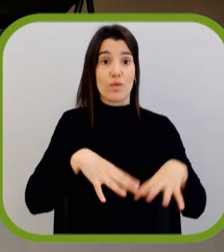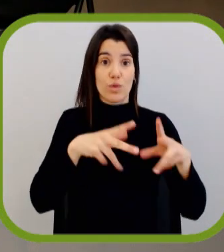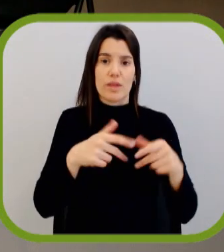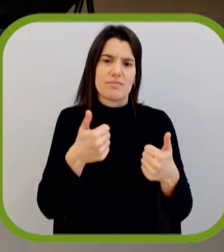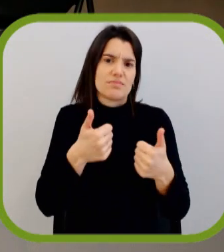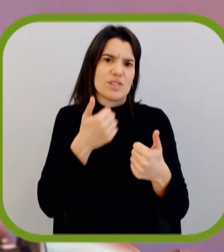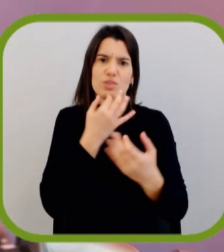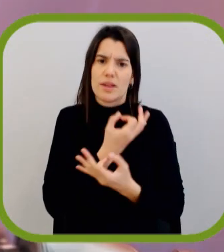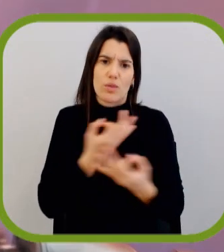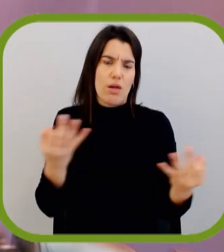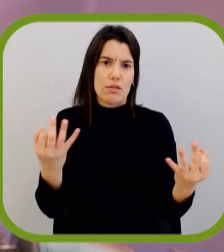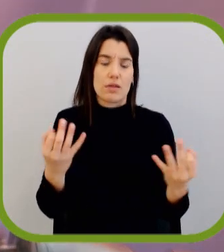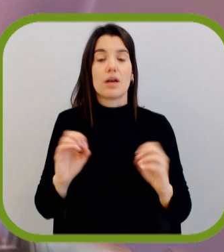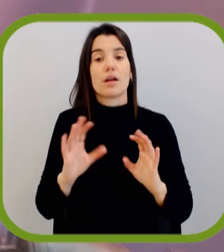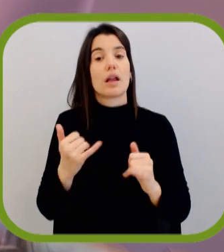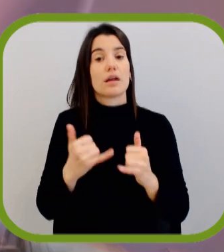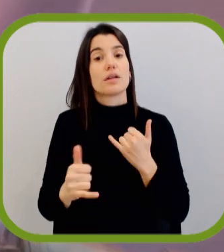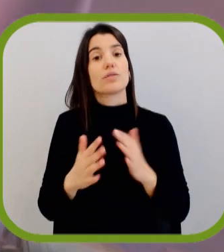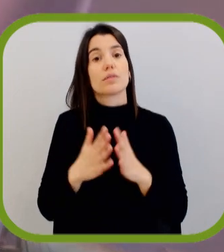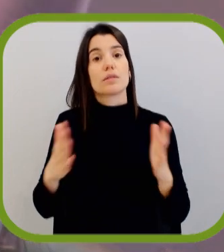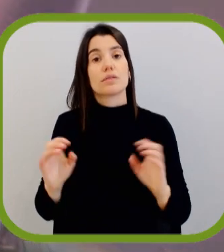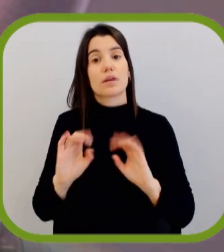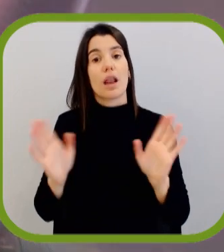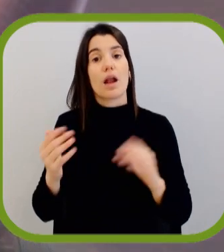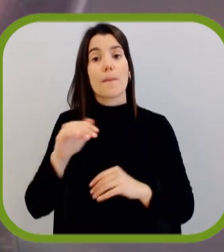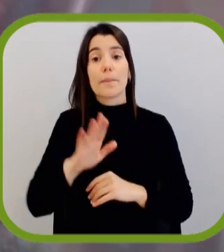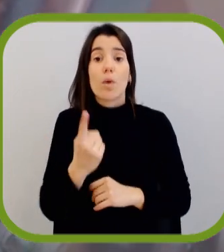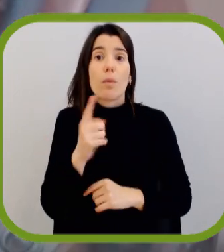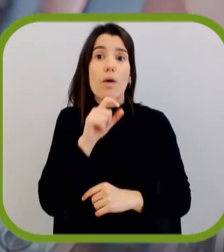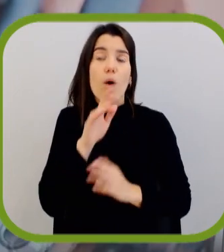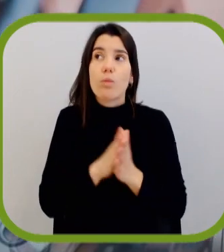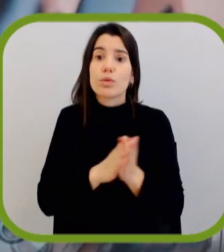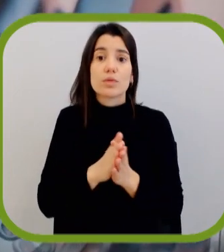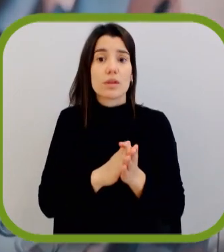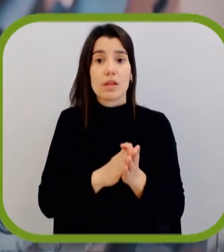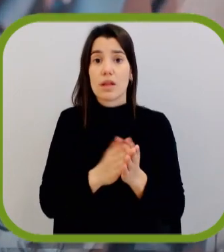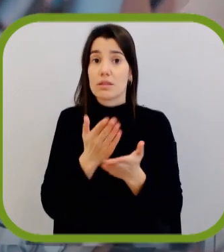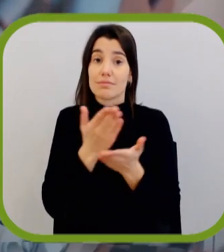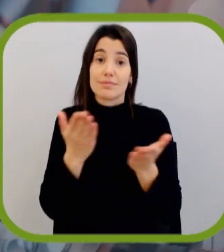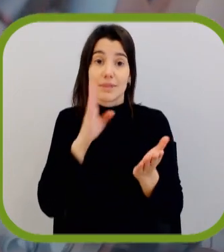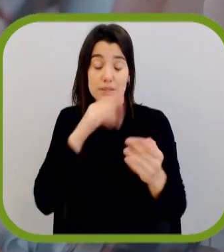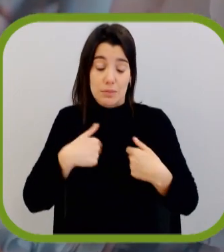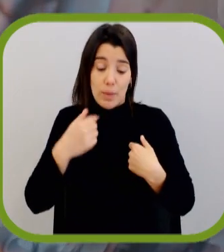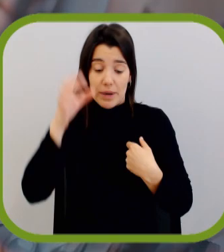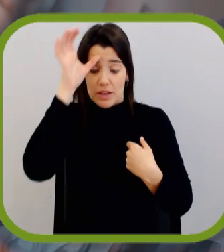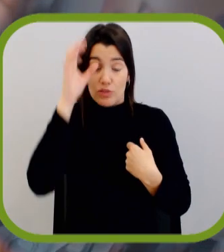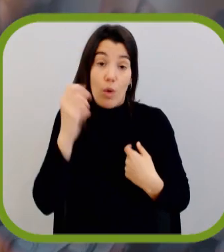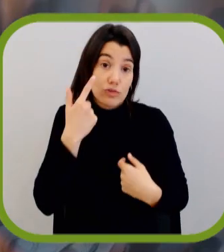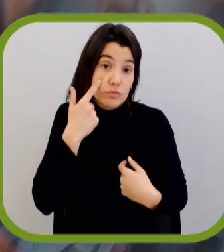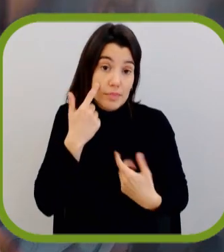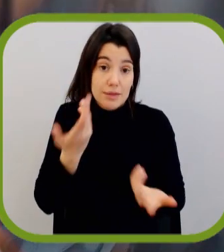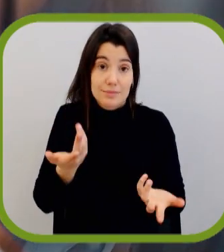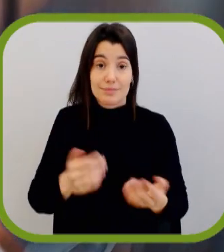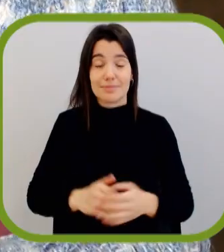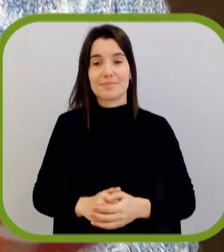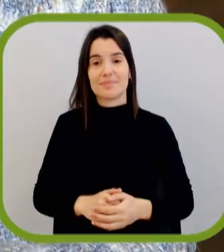evoluído é brutal. Pronto, há aqui um risco enorme, isso é evidente, mas também há uma oportunidade para quem for inteligente ou esperto, se